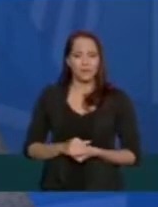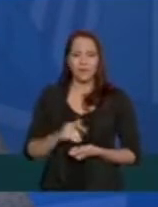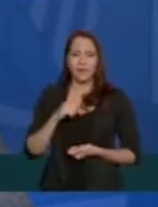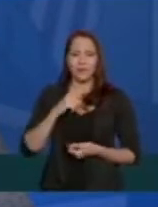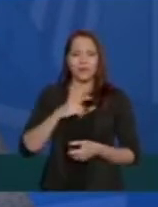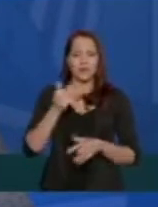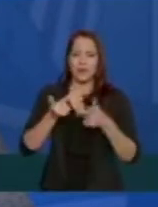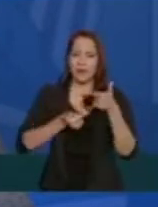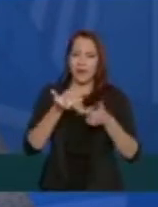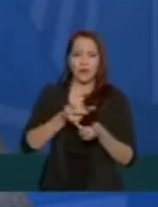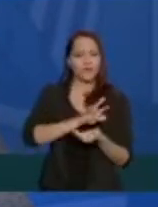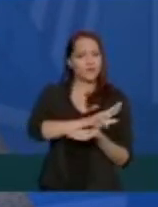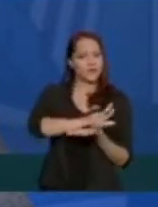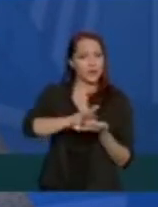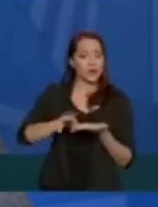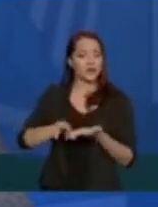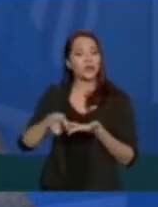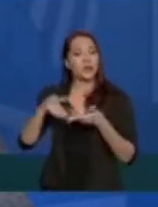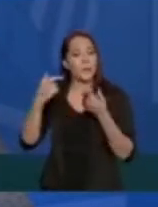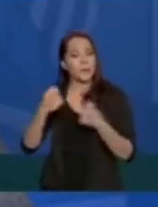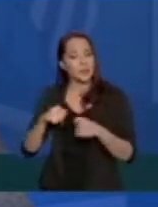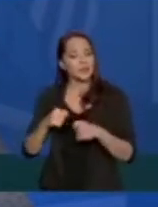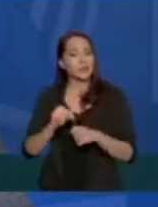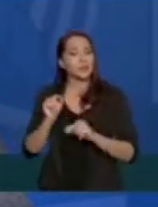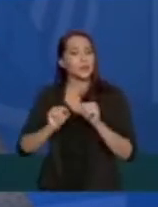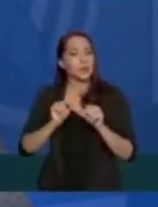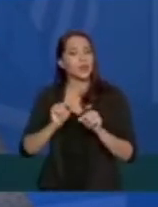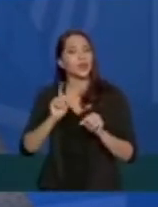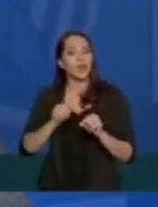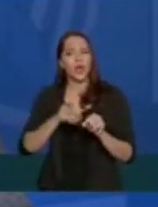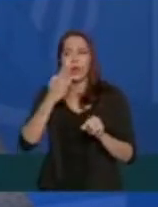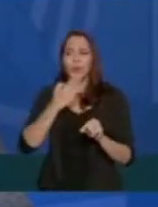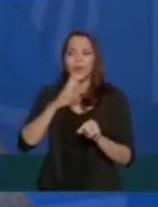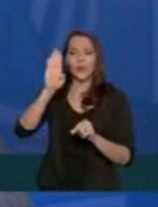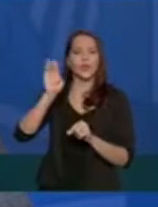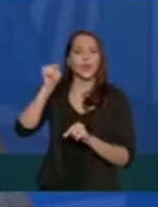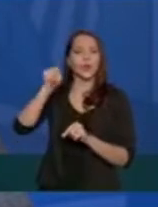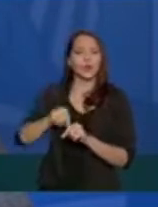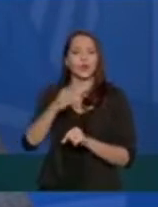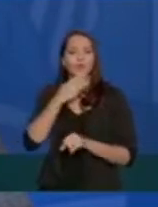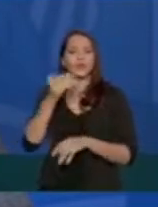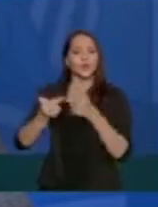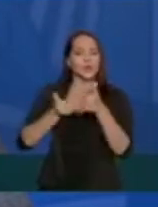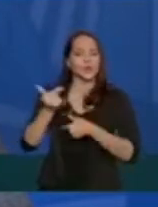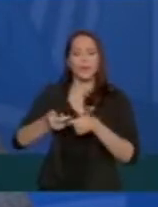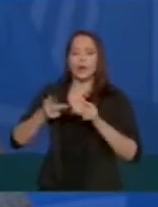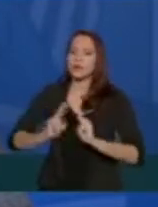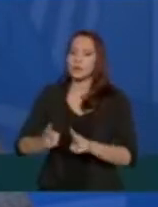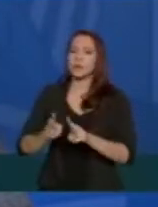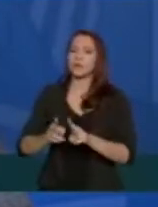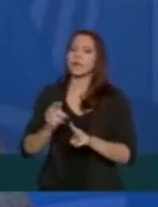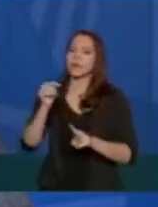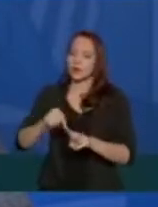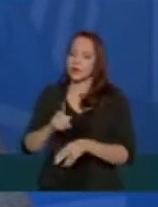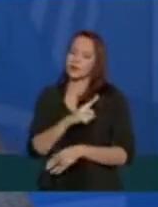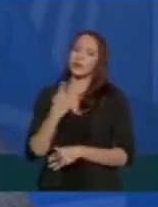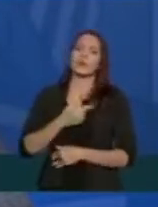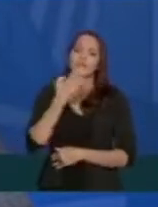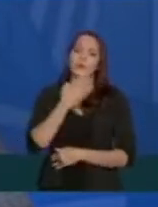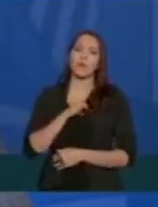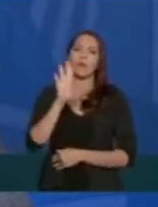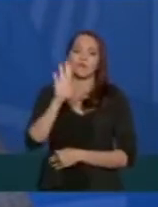serviços prestados, e ela deve se comprometer com esta linha de atuação sempre. E esse é o nosso